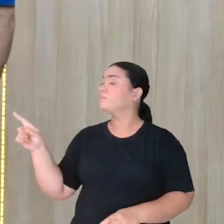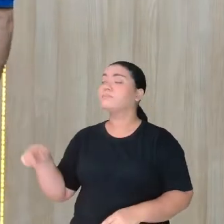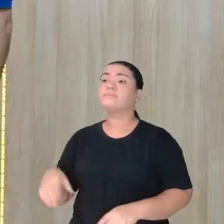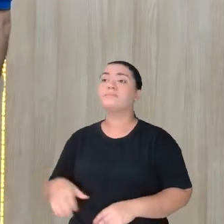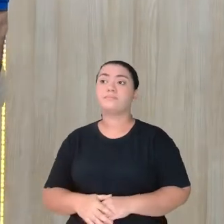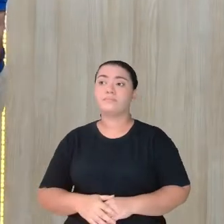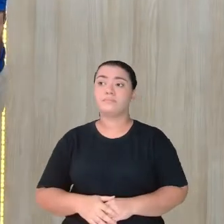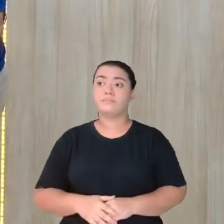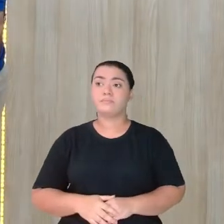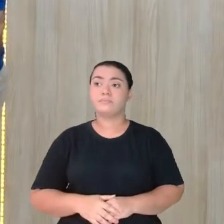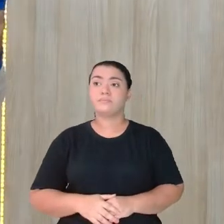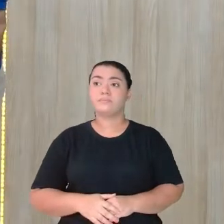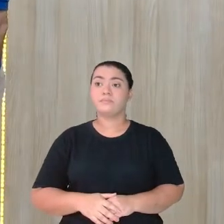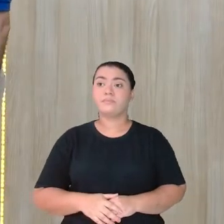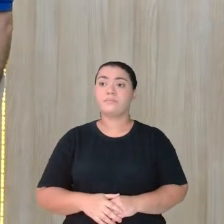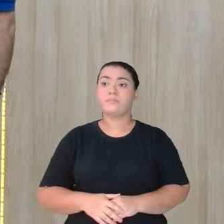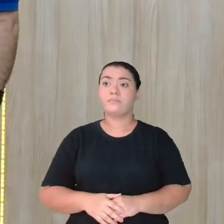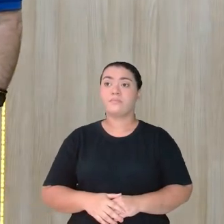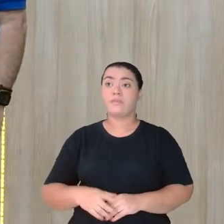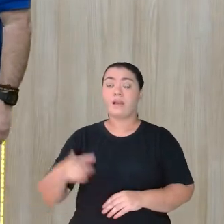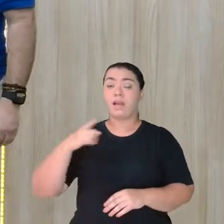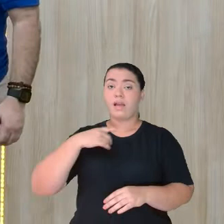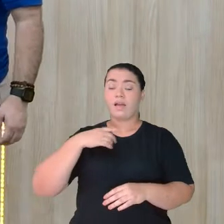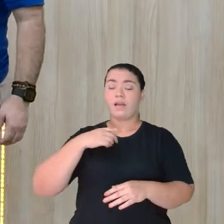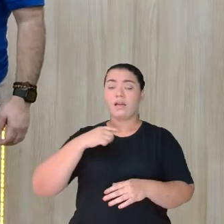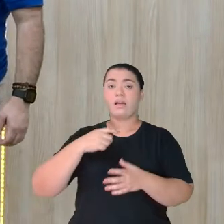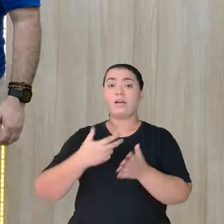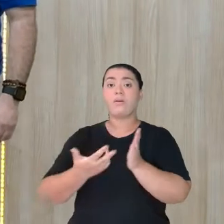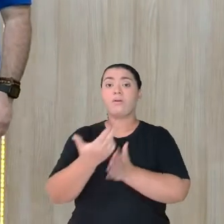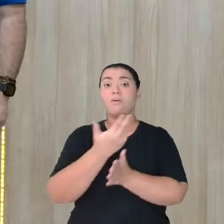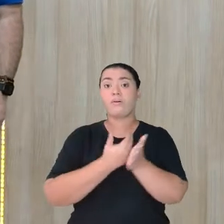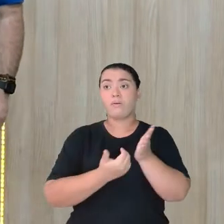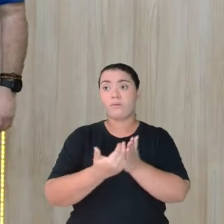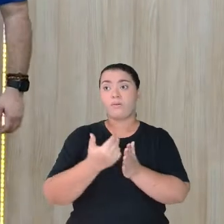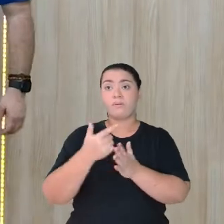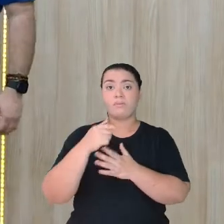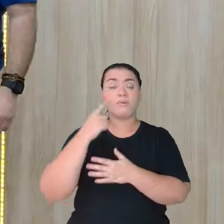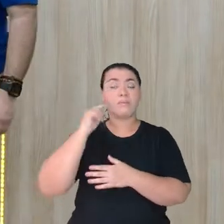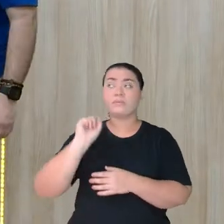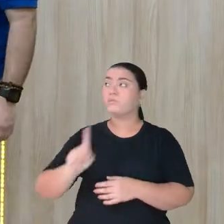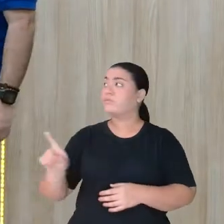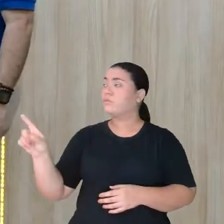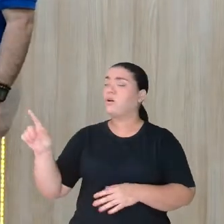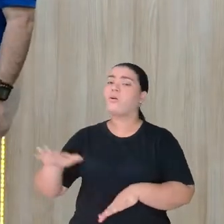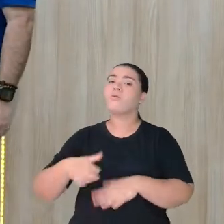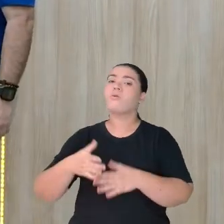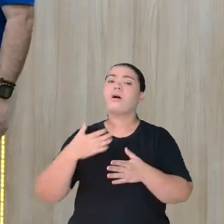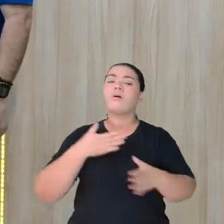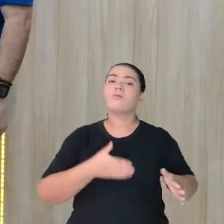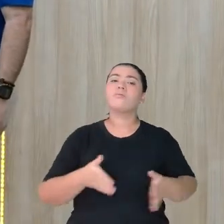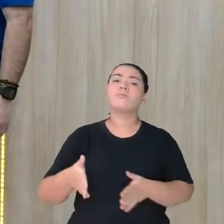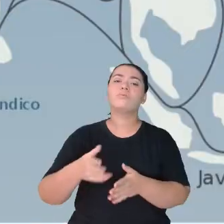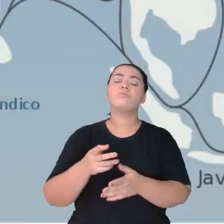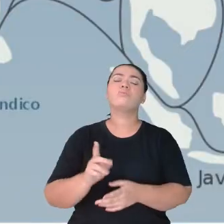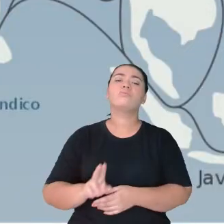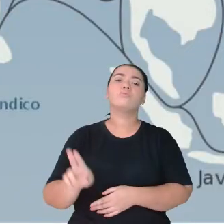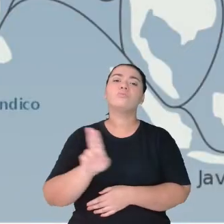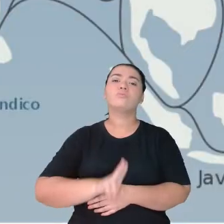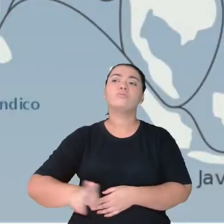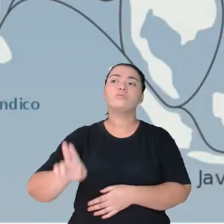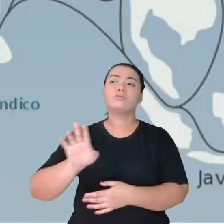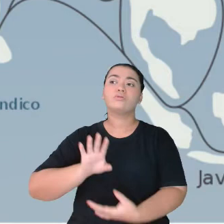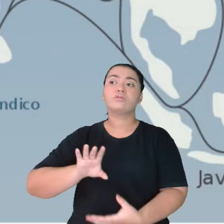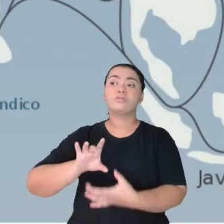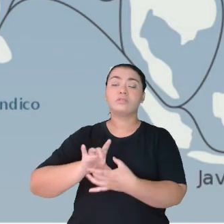ó, o mapa, né, que mostra exatamente aqui, ó, os caminhos, né, que